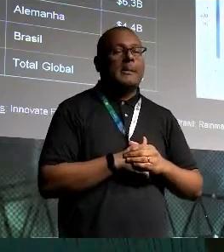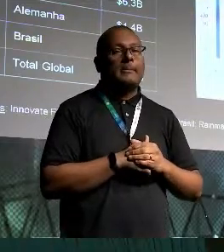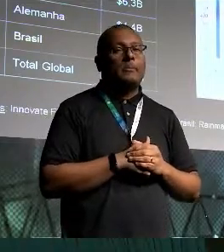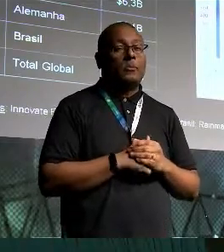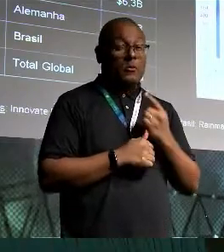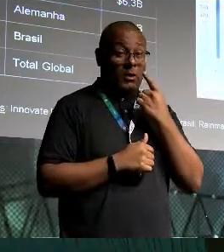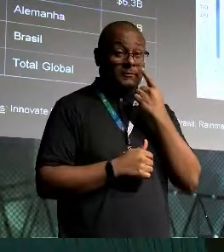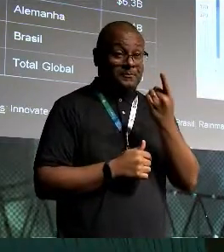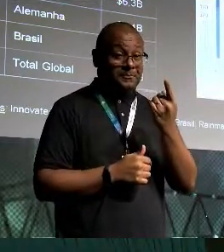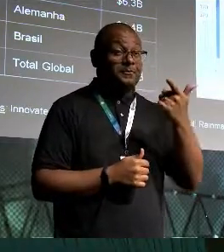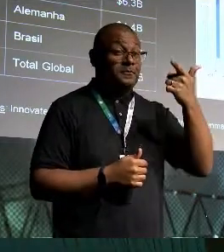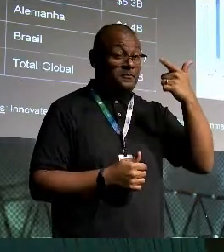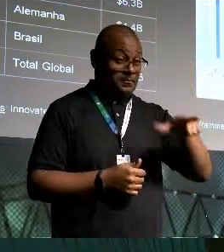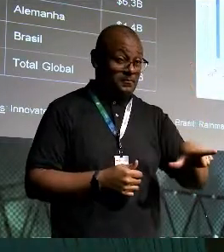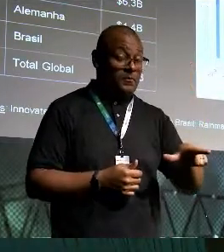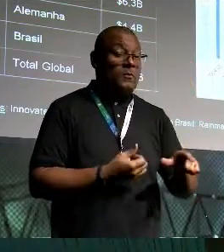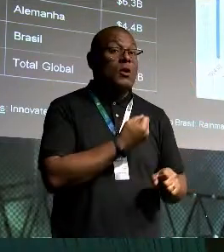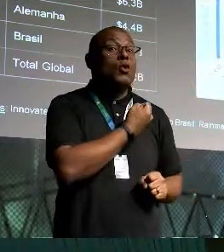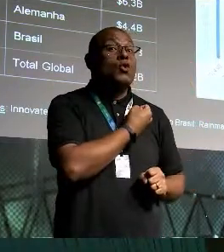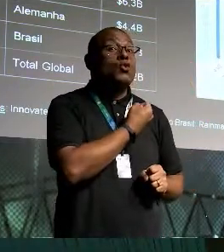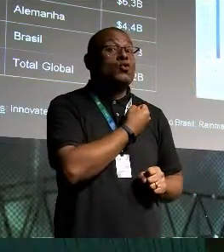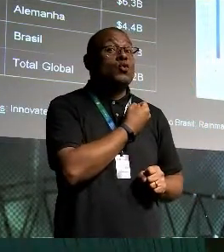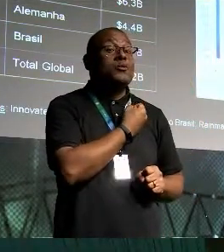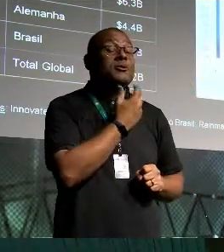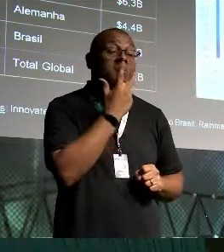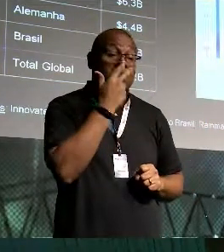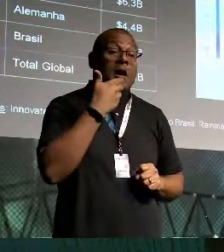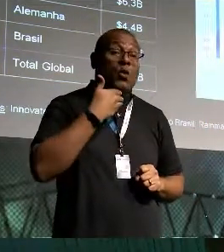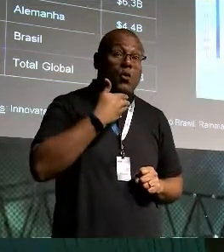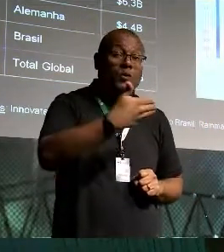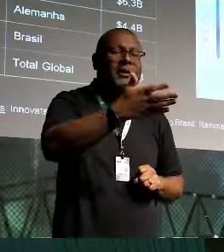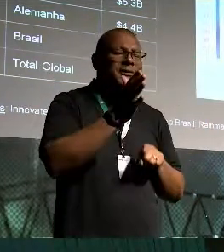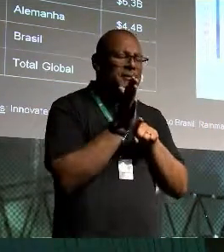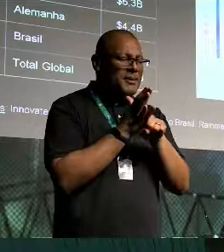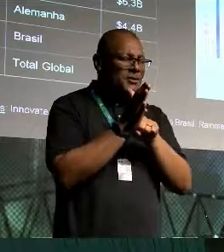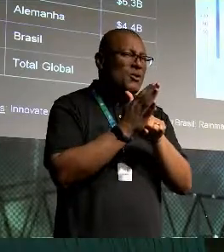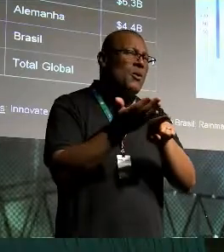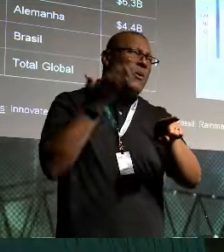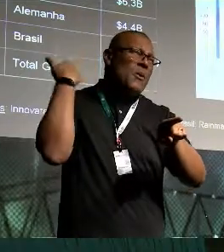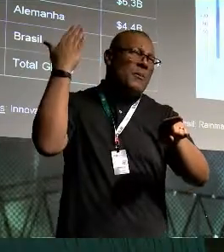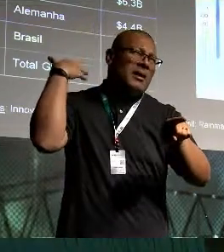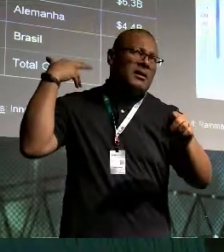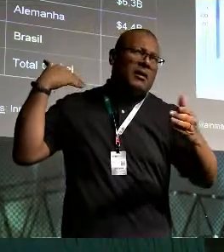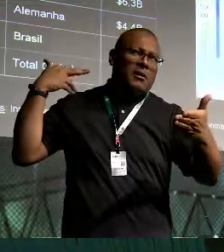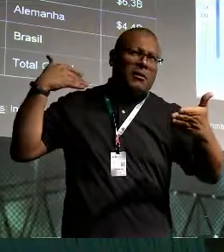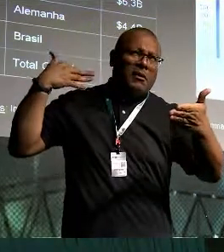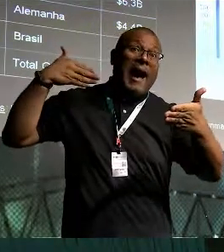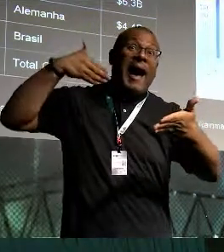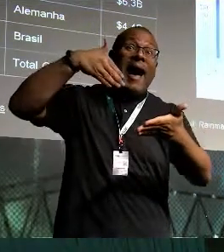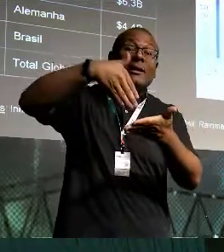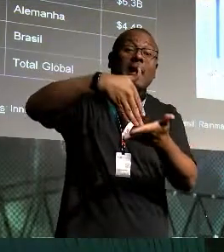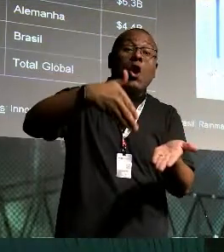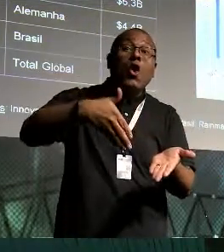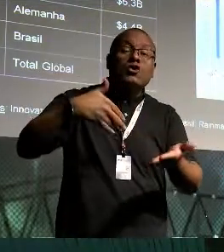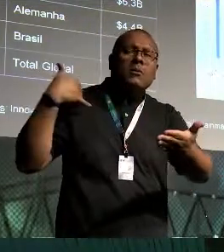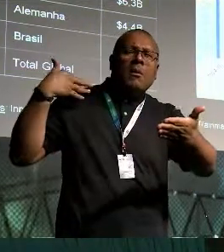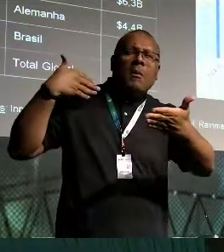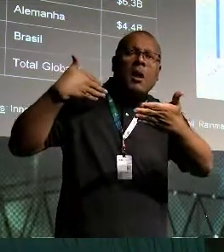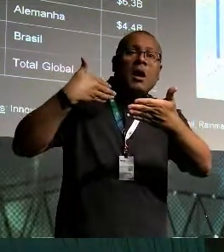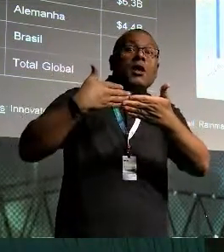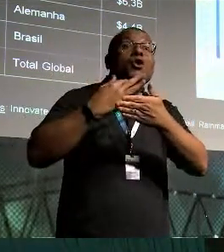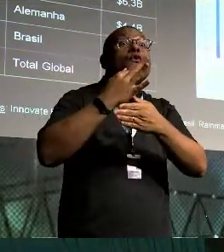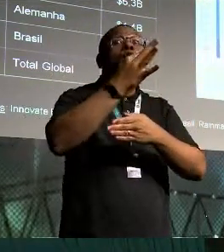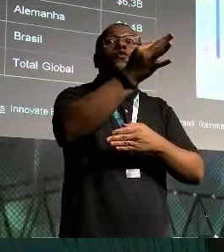Aqui eu gostaria de trazer um pouco de números de tendência. Então, a gente olhou muito para o passado, para o hoje, mas para onde que a gente está